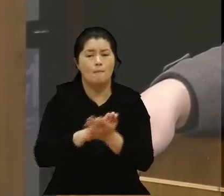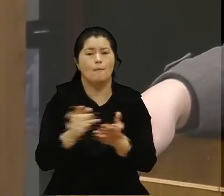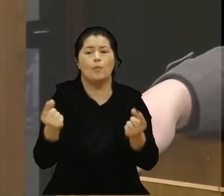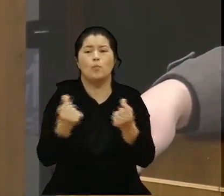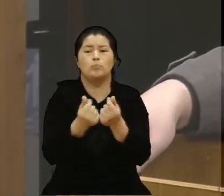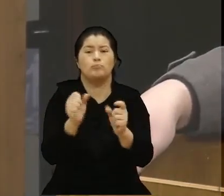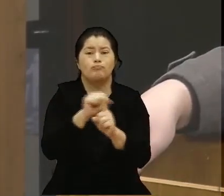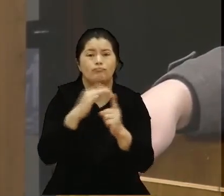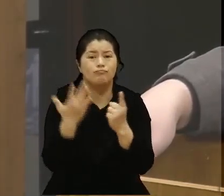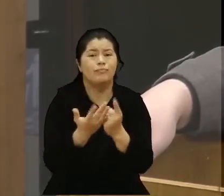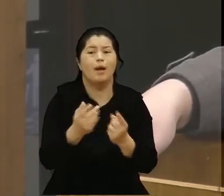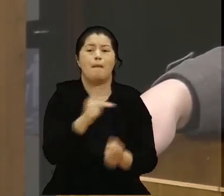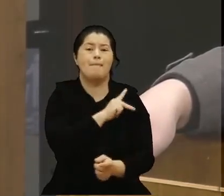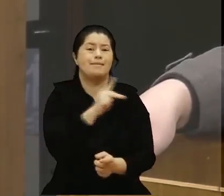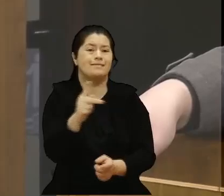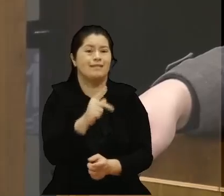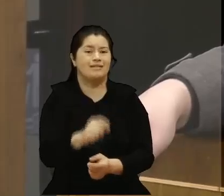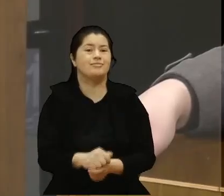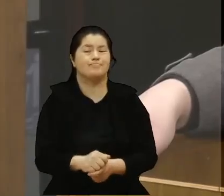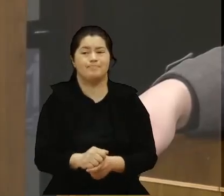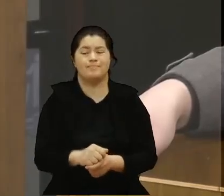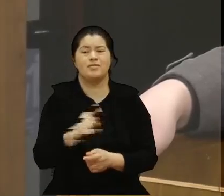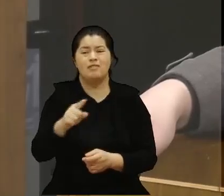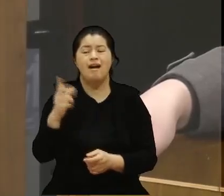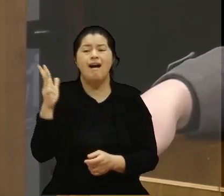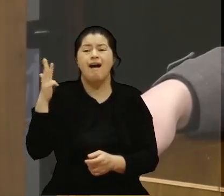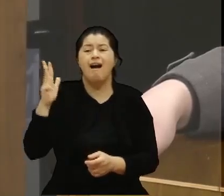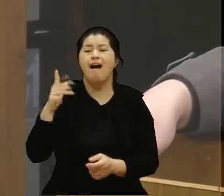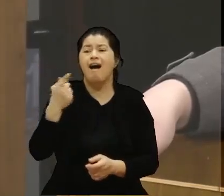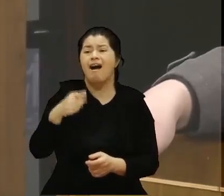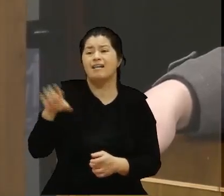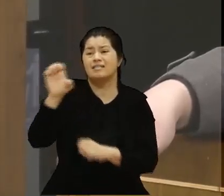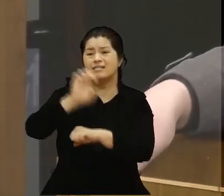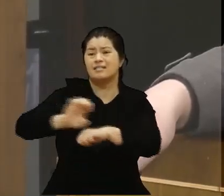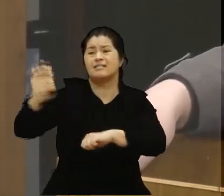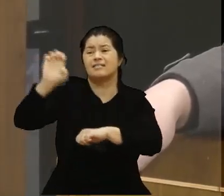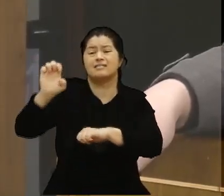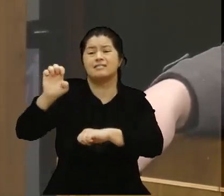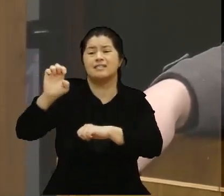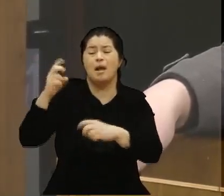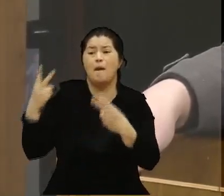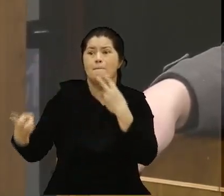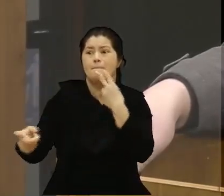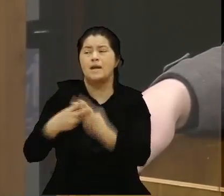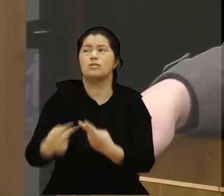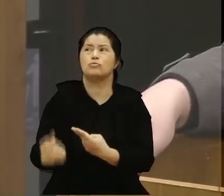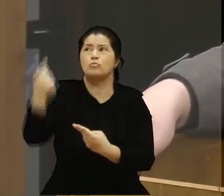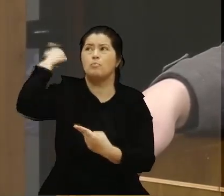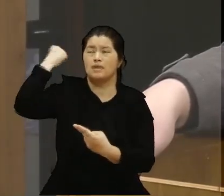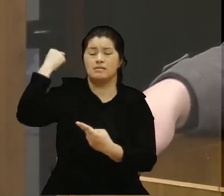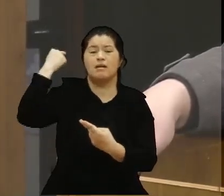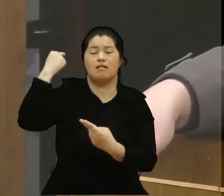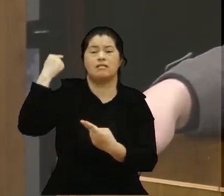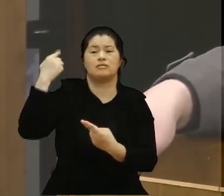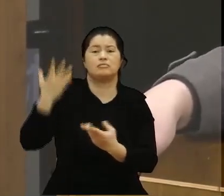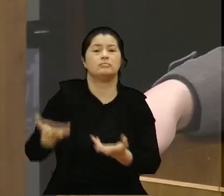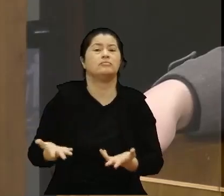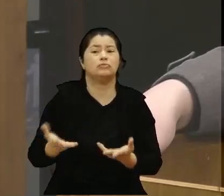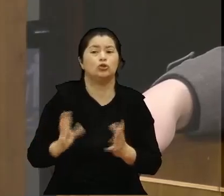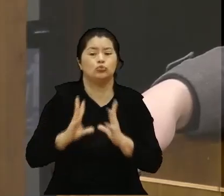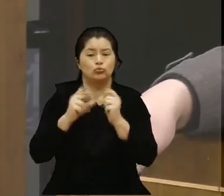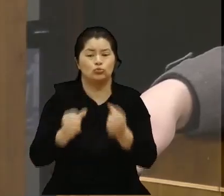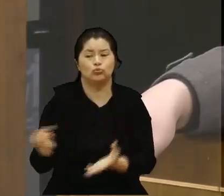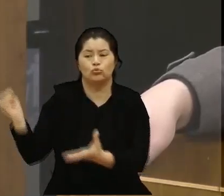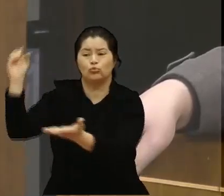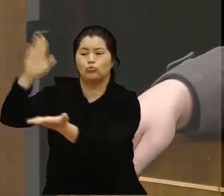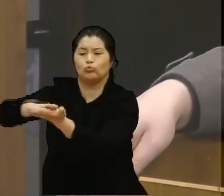país, esse é o presidente, que ainda acredita que quem gera riqueza é o Estado. É alguém que está preso no passado, que acha que tem que estatizar tudo, tem que colocar tudo na mão do Estado,